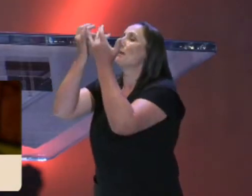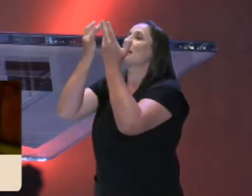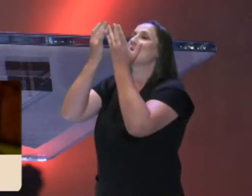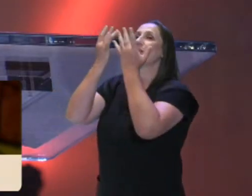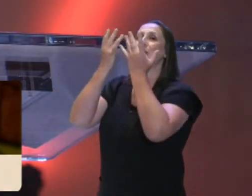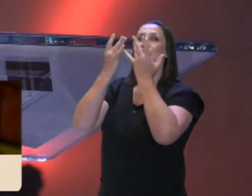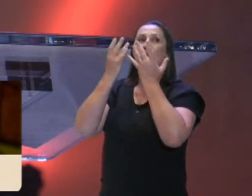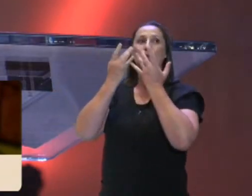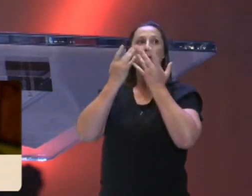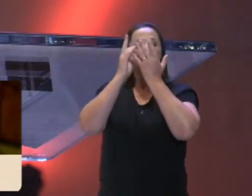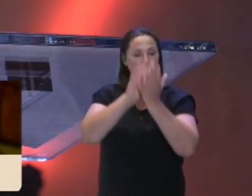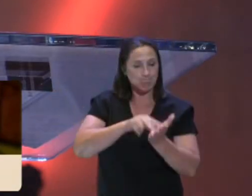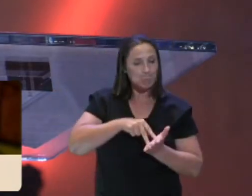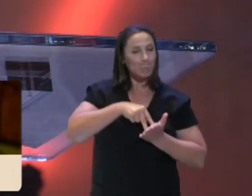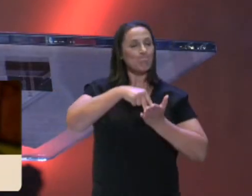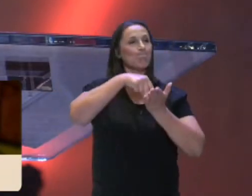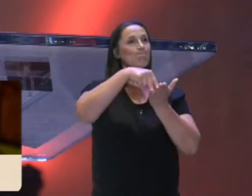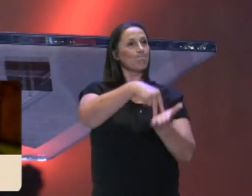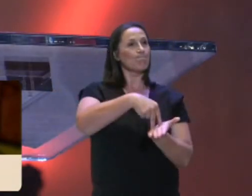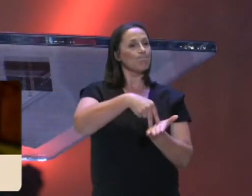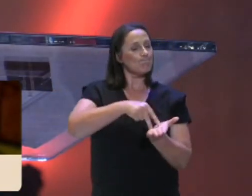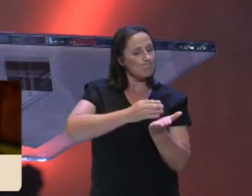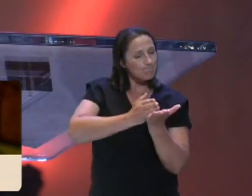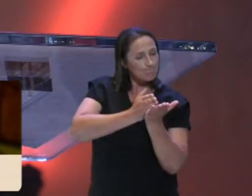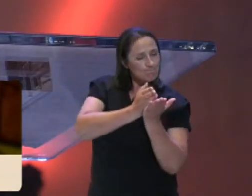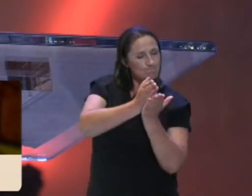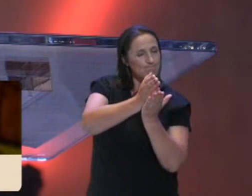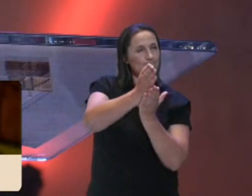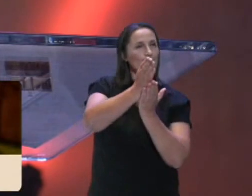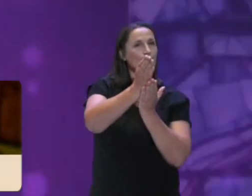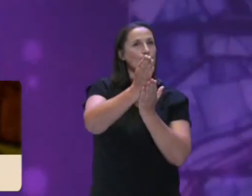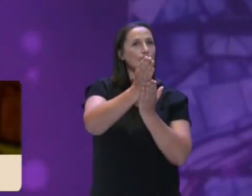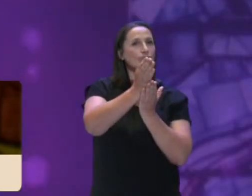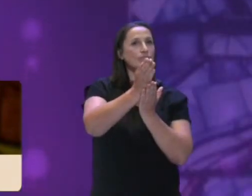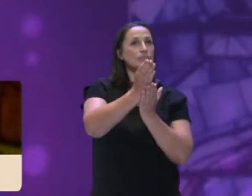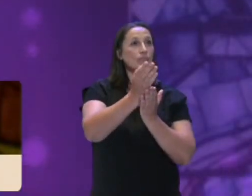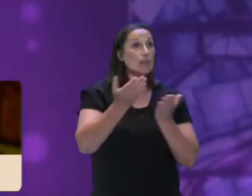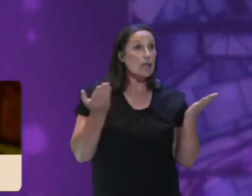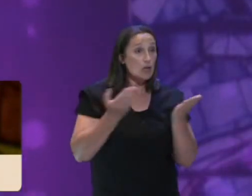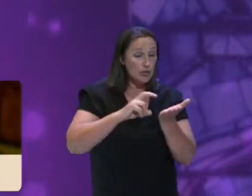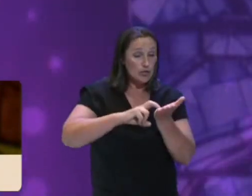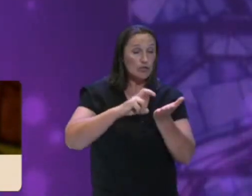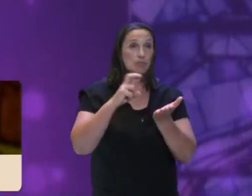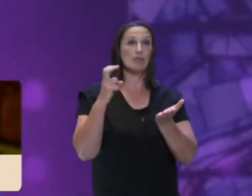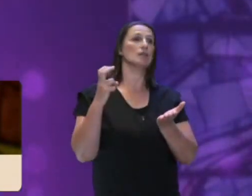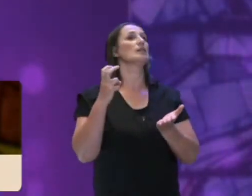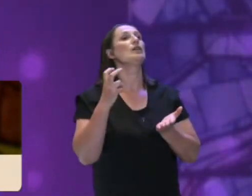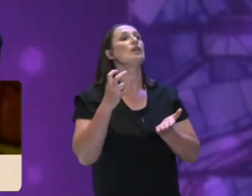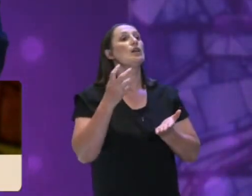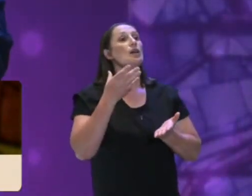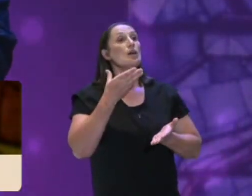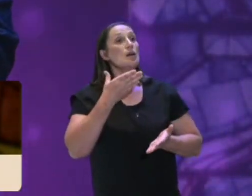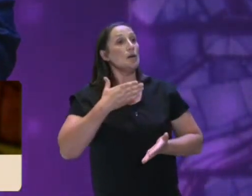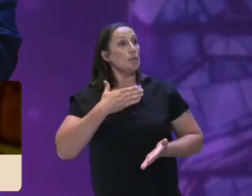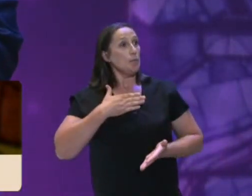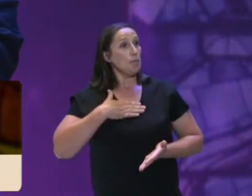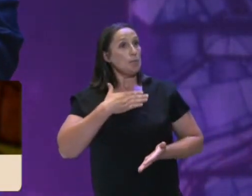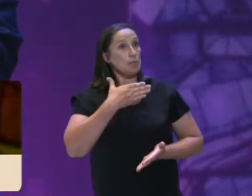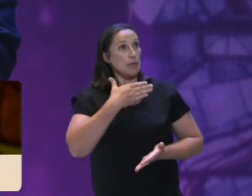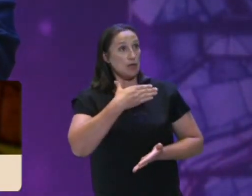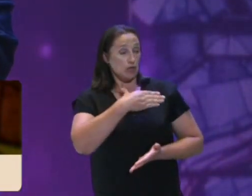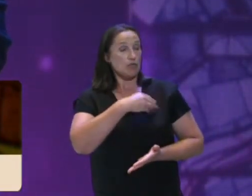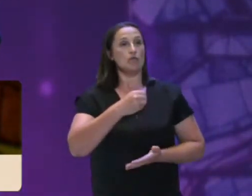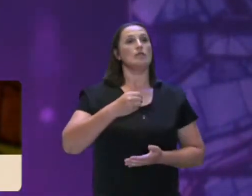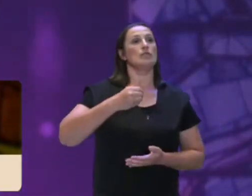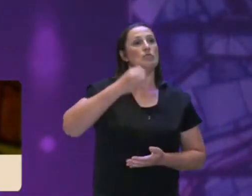gente possa se levantar desse ninho de cinzas. E hoje pela manhã o Michel pregou, e ele trouxe uma